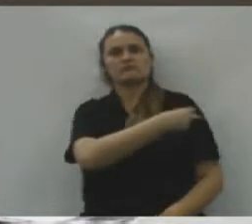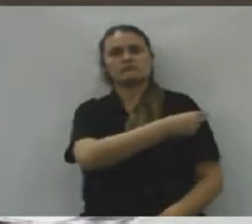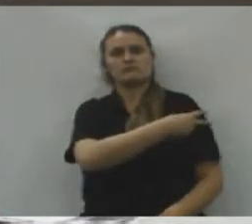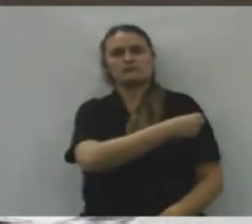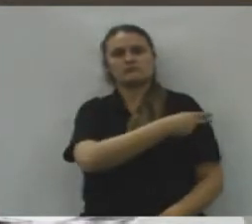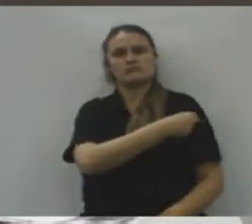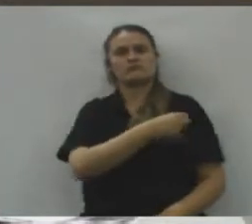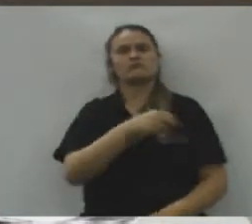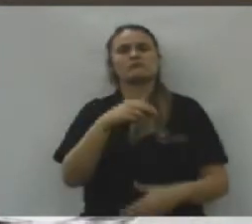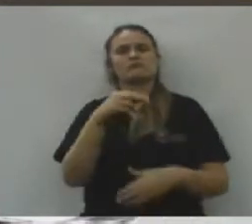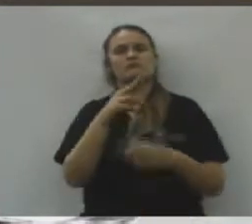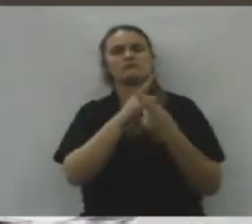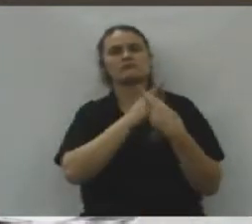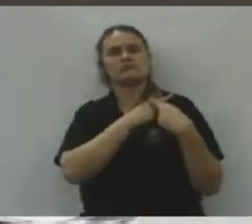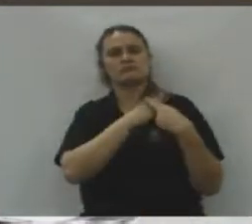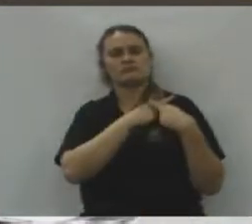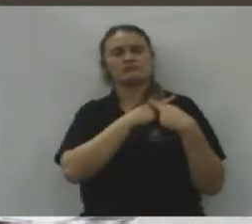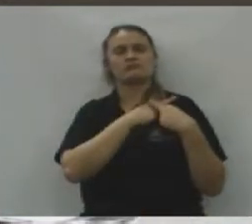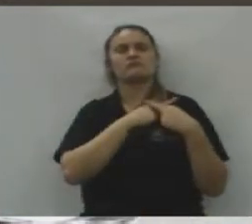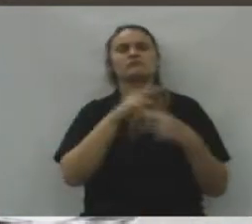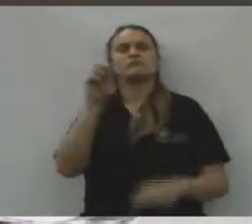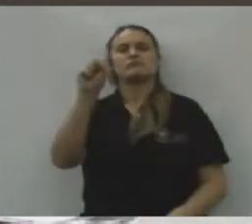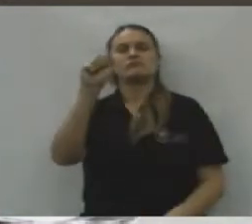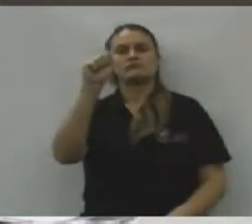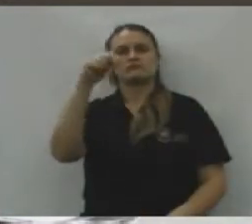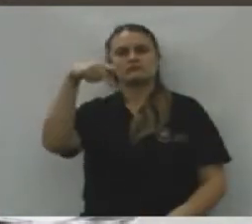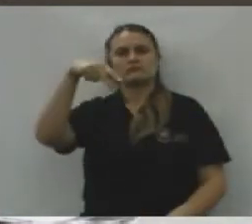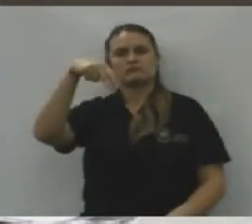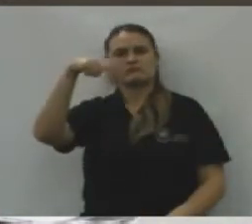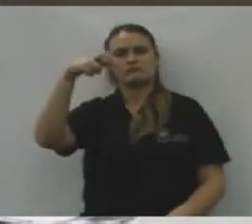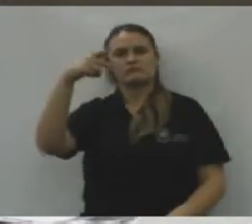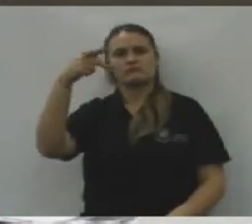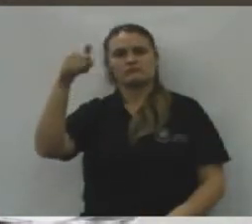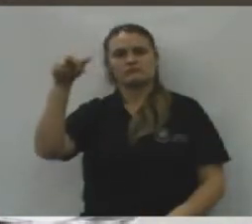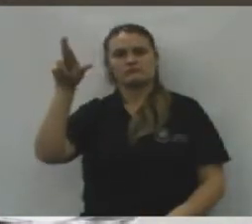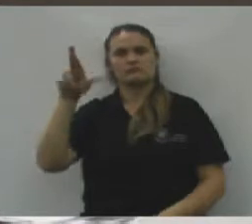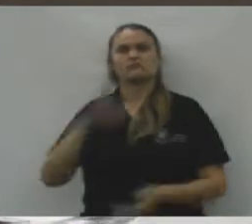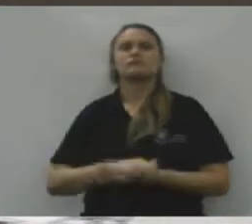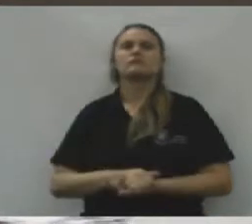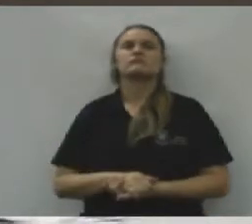Unidade Regional da Sanepar União da Vitória.